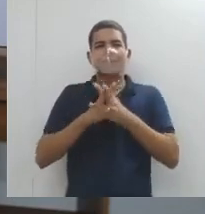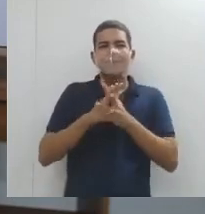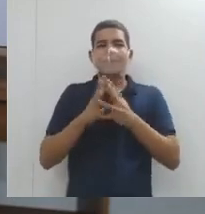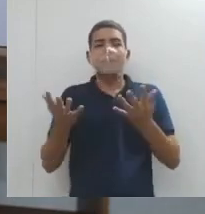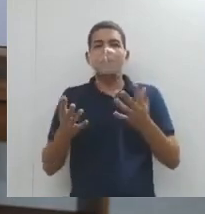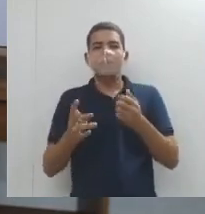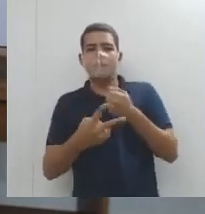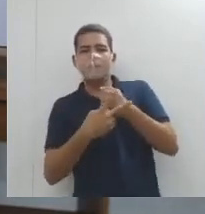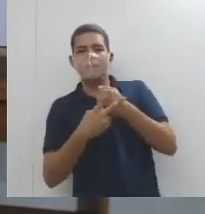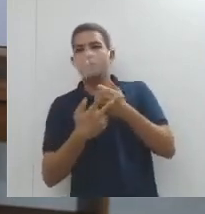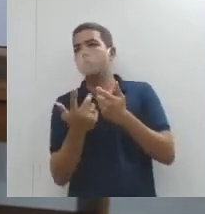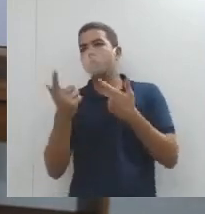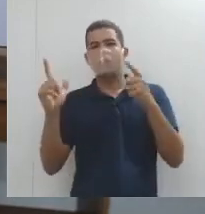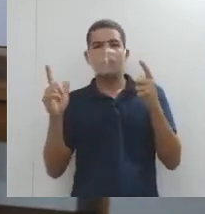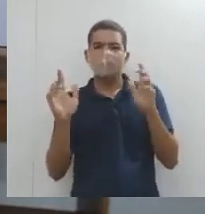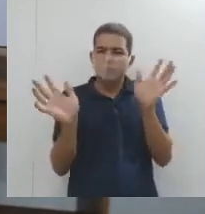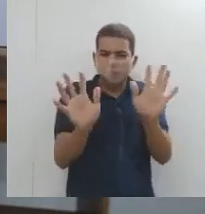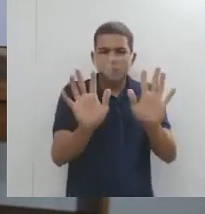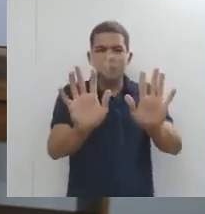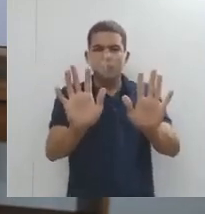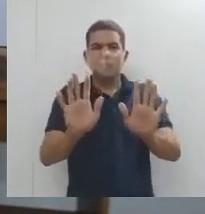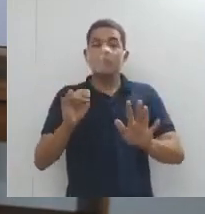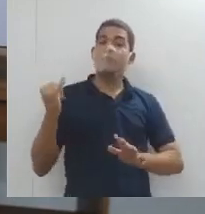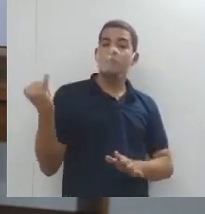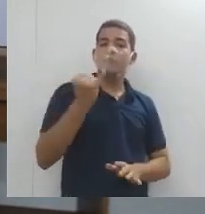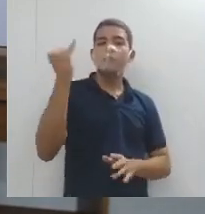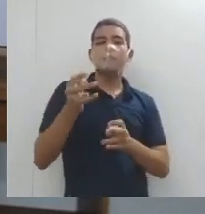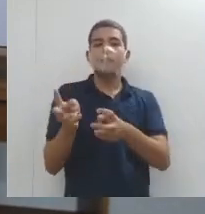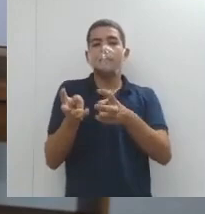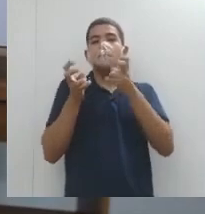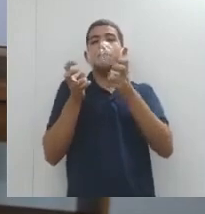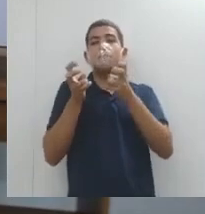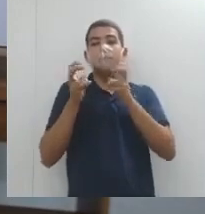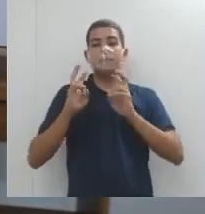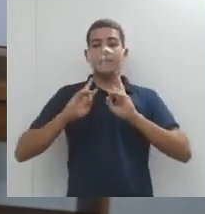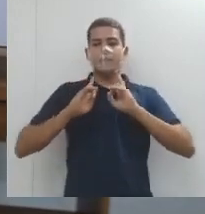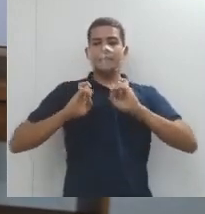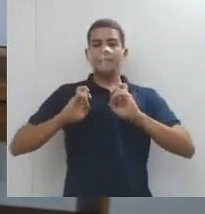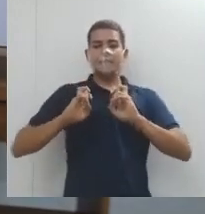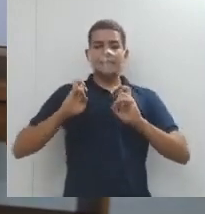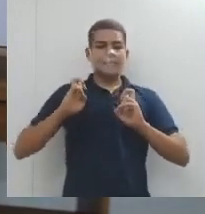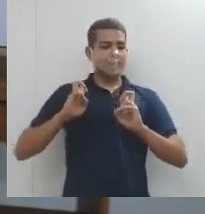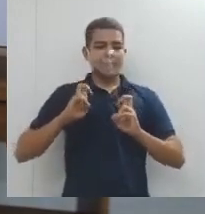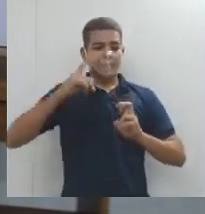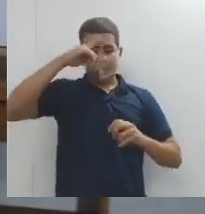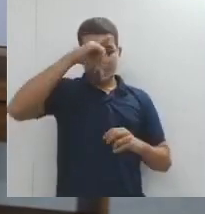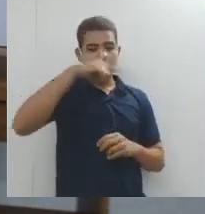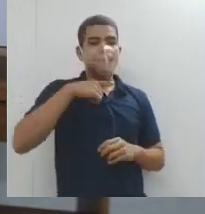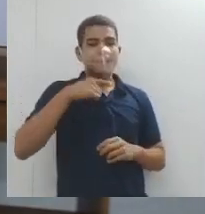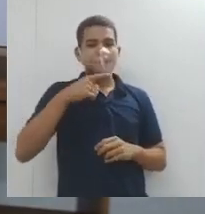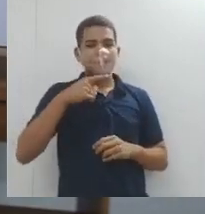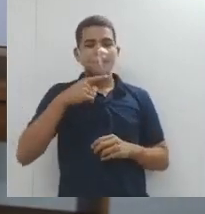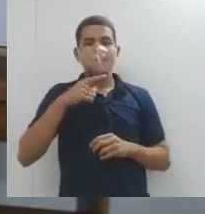outra classe gramatical, tá bom? O importante é perceber a dificuldade e atacar a dificuldade, procurar